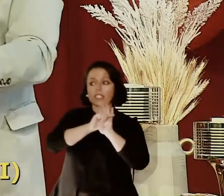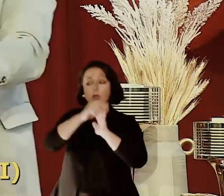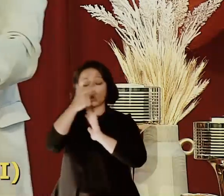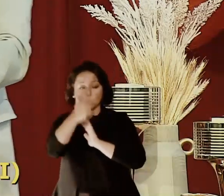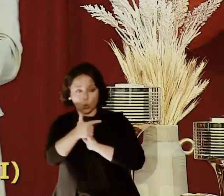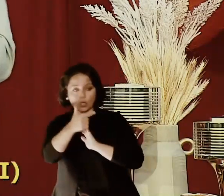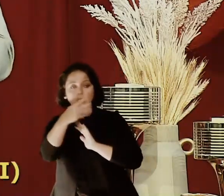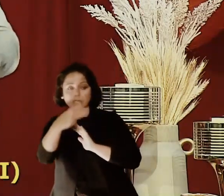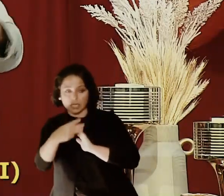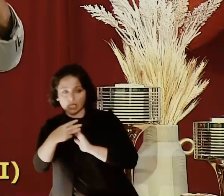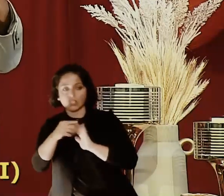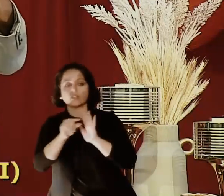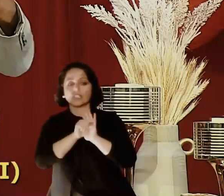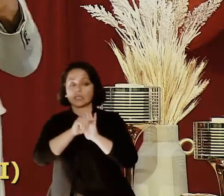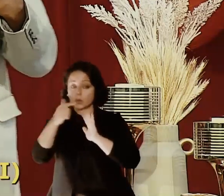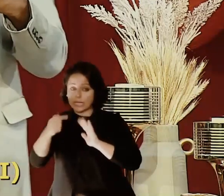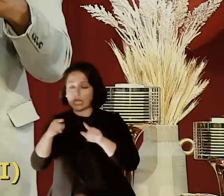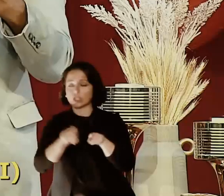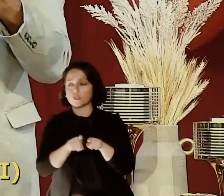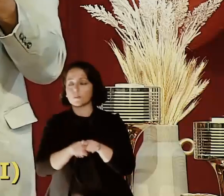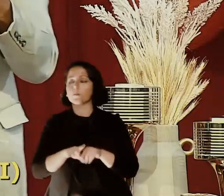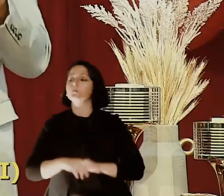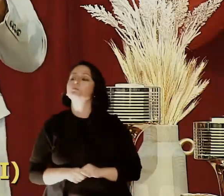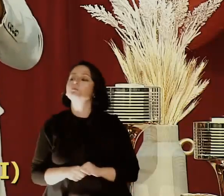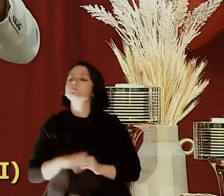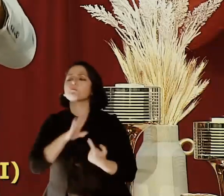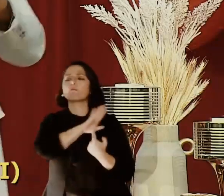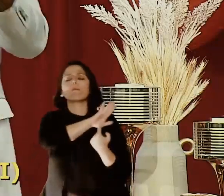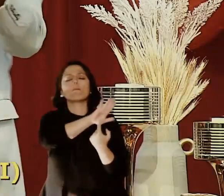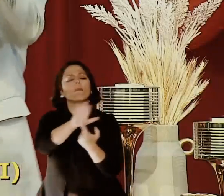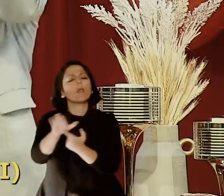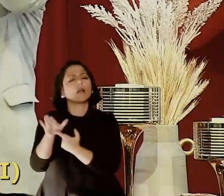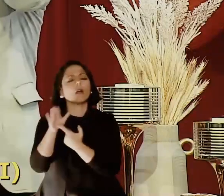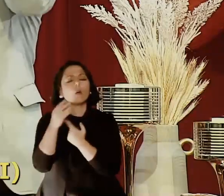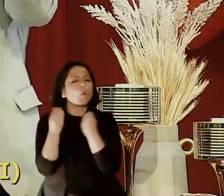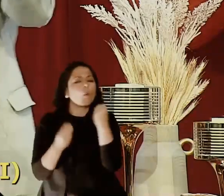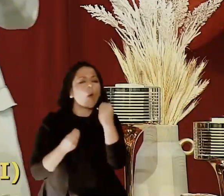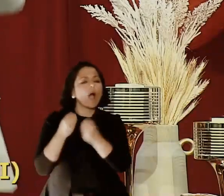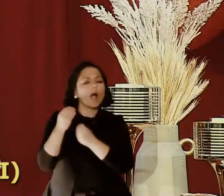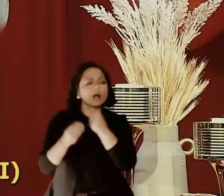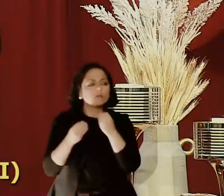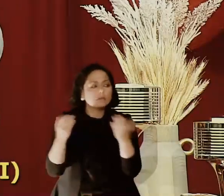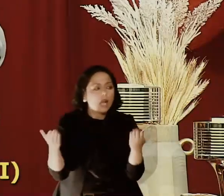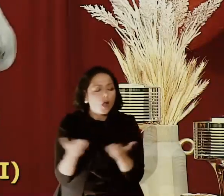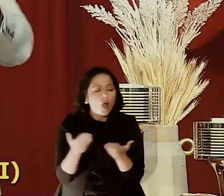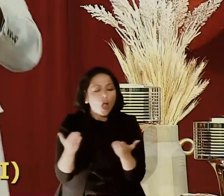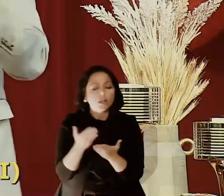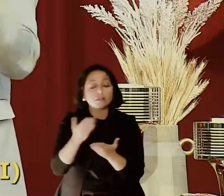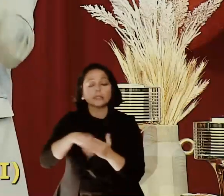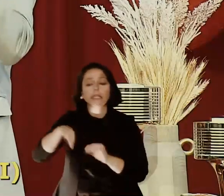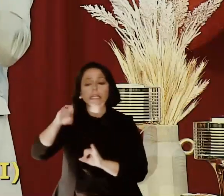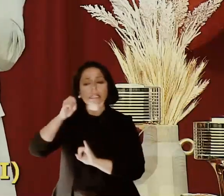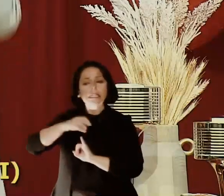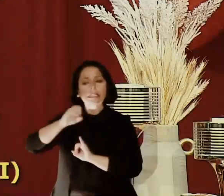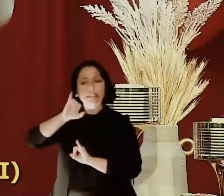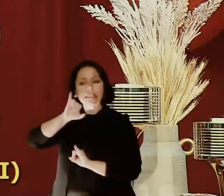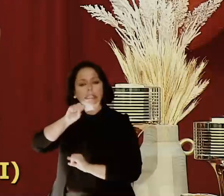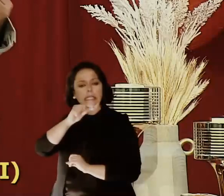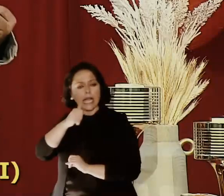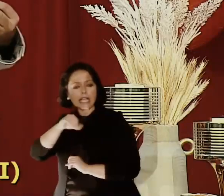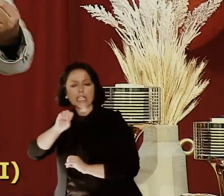e 7. A profecia, ela vai revelar aqui que seria erguido, levantado, nesse contexto aqui de Isaías, um